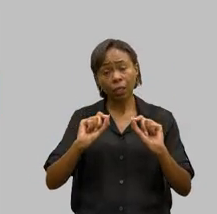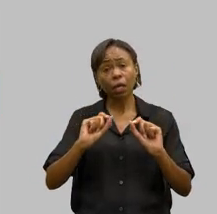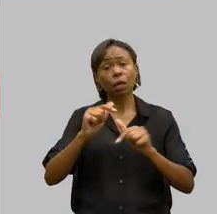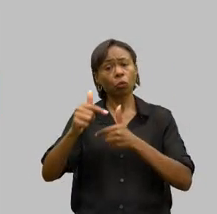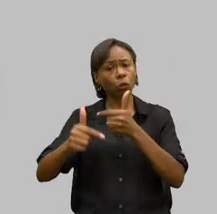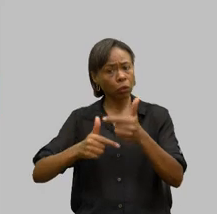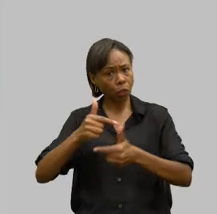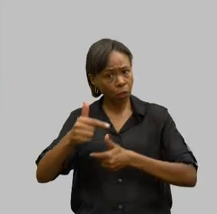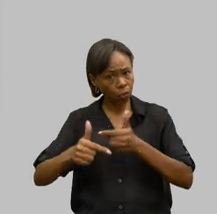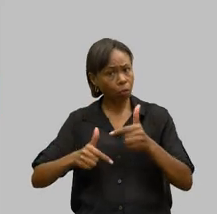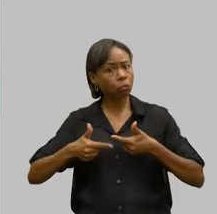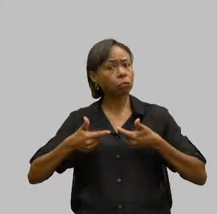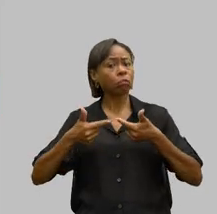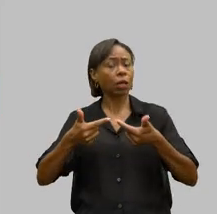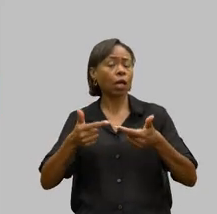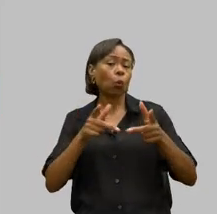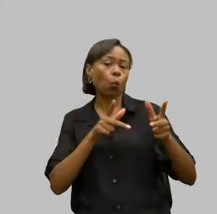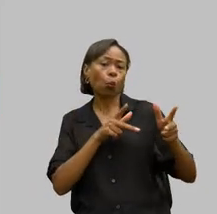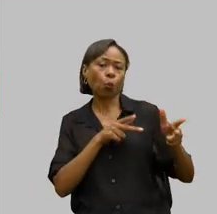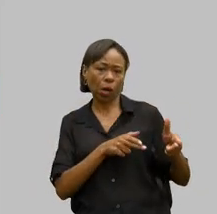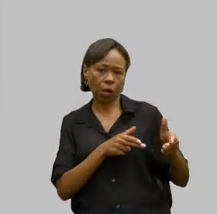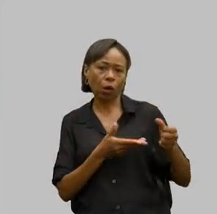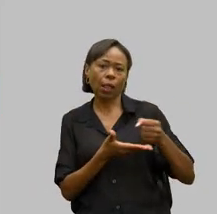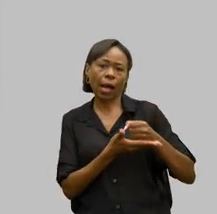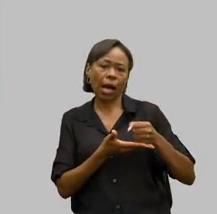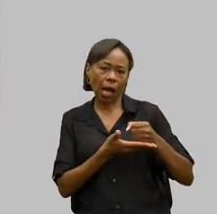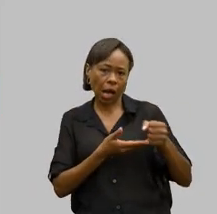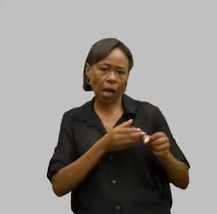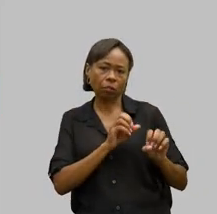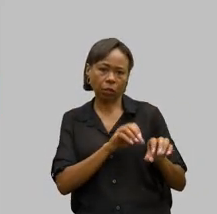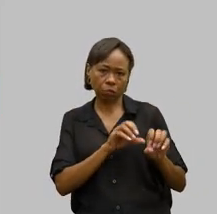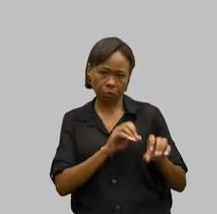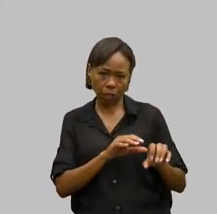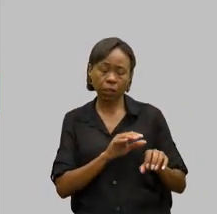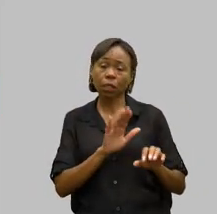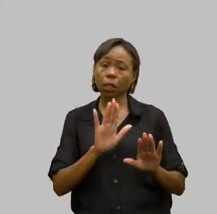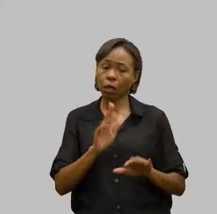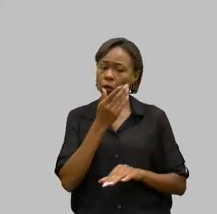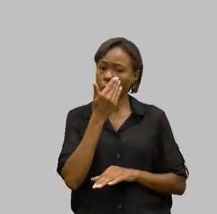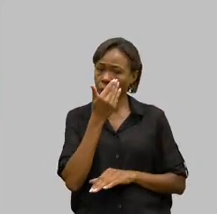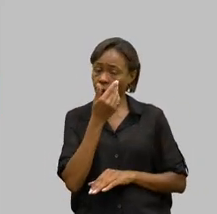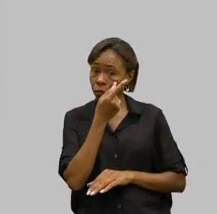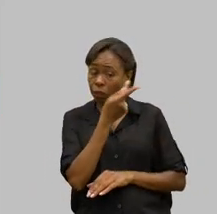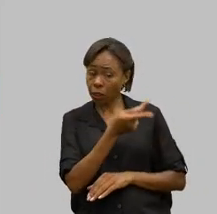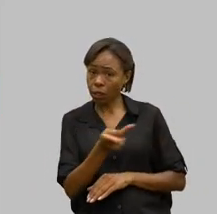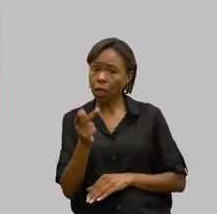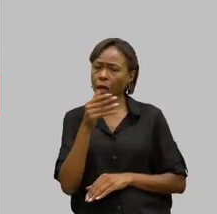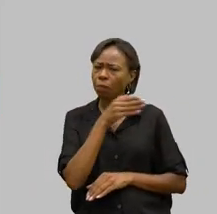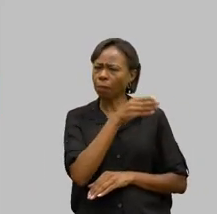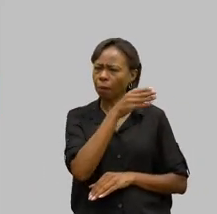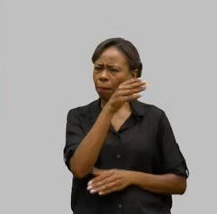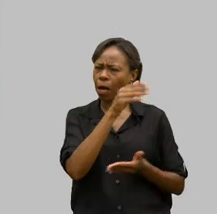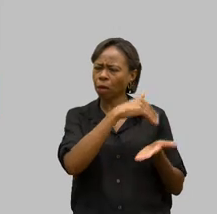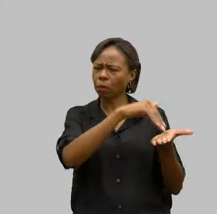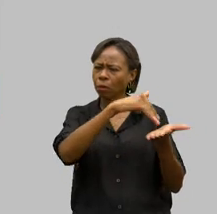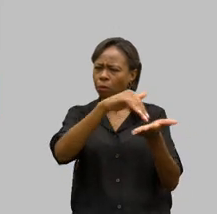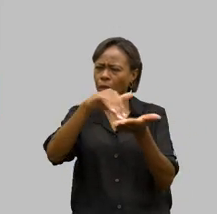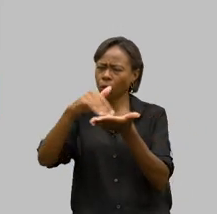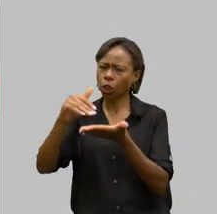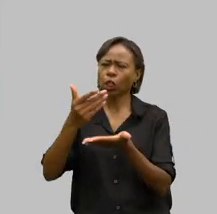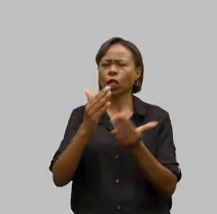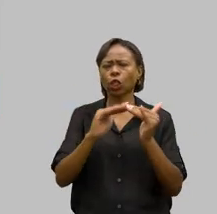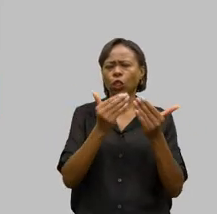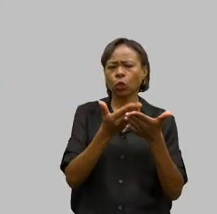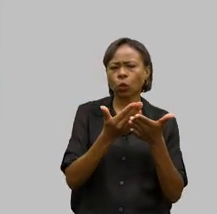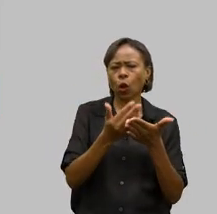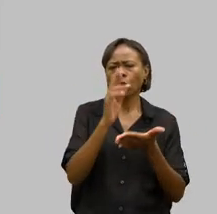com o que a gente vem fazendo com a educação básica, onde eu tenho visitado agora, após visitar todos os regionais, conversar com todos os diretores de escola, conversar